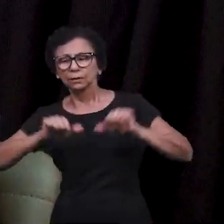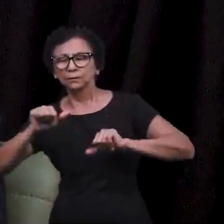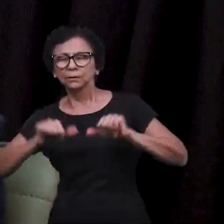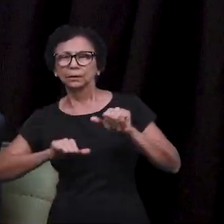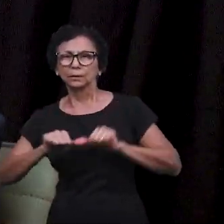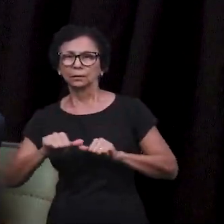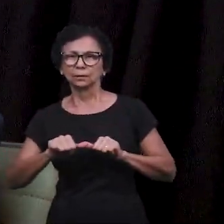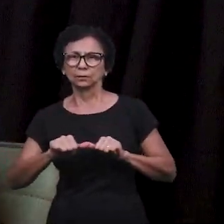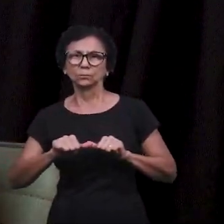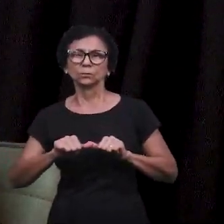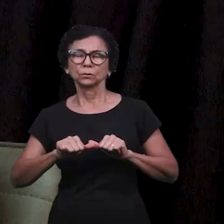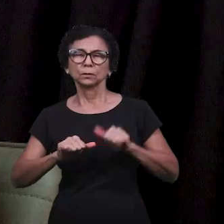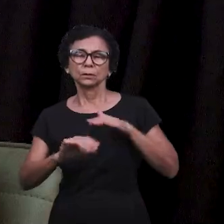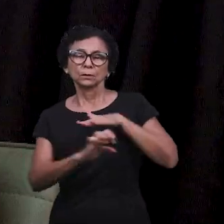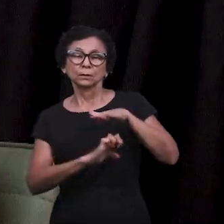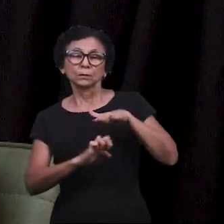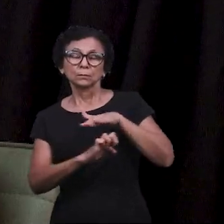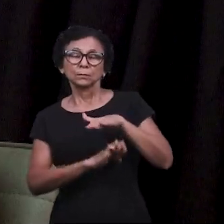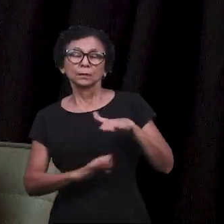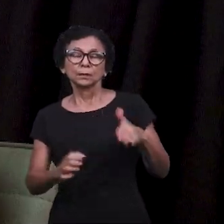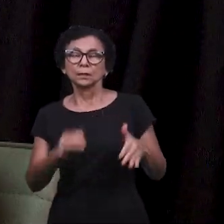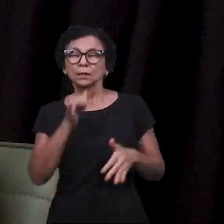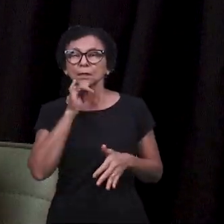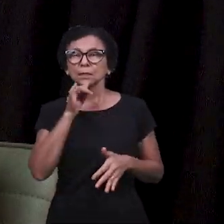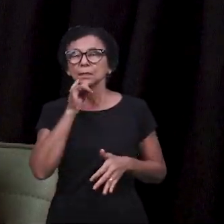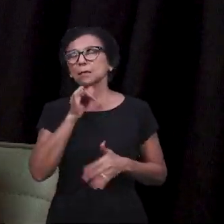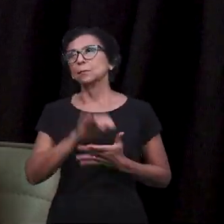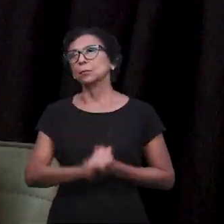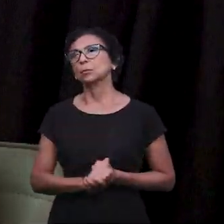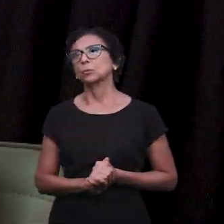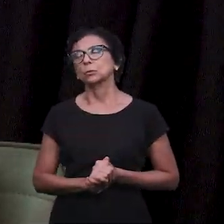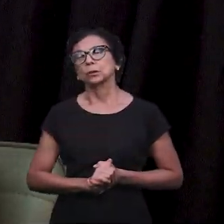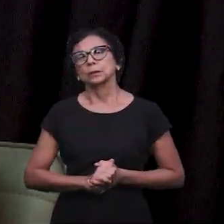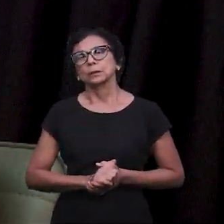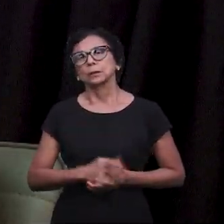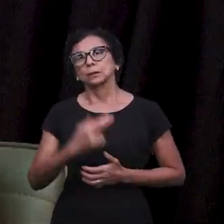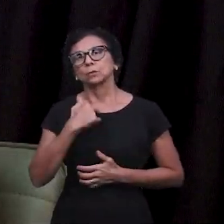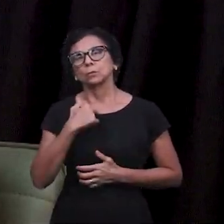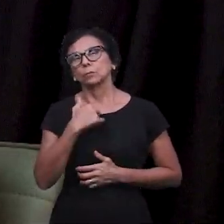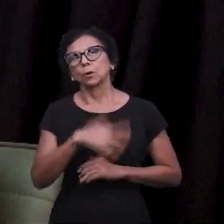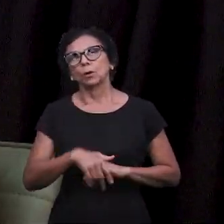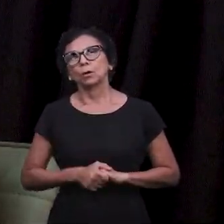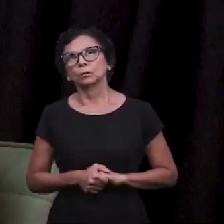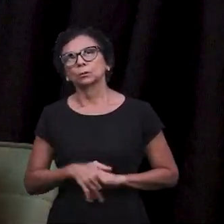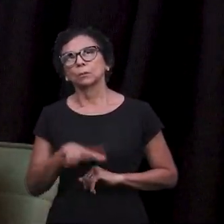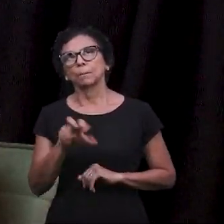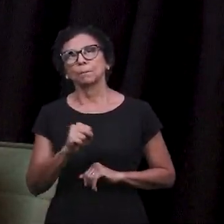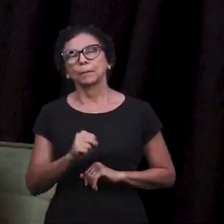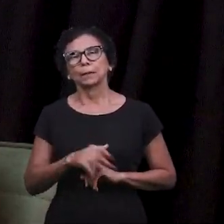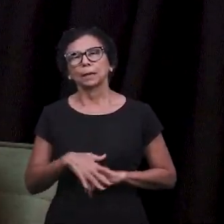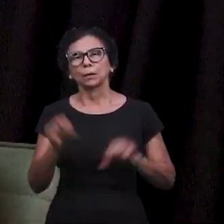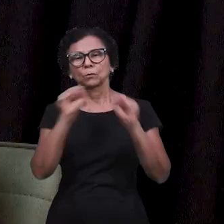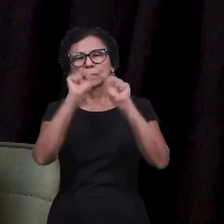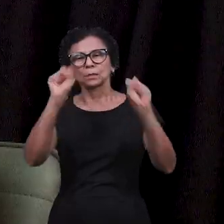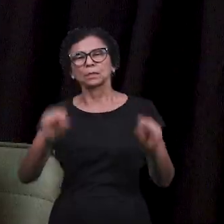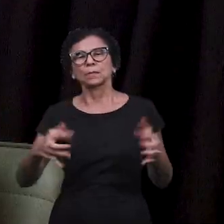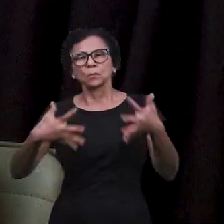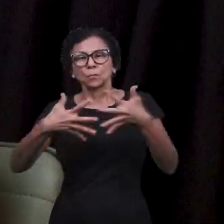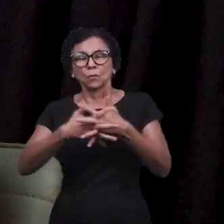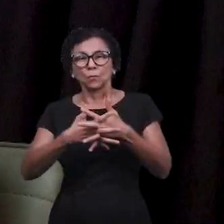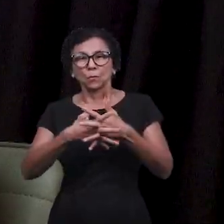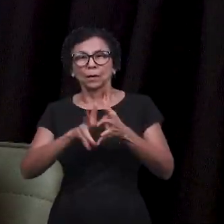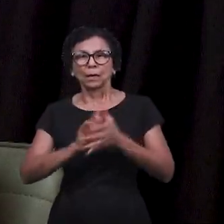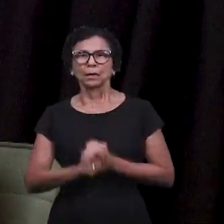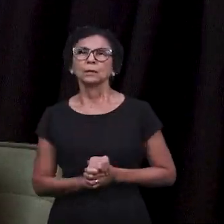empresa. Esse é outro erro muito comum. Eu não posso pegar um programa, por exemplo, de uma grande multinacional ou de uma outra grande empresa e aplicar isso na